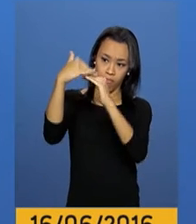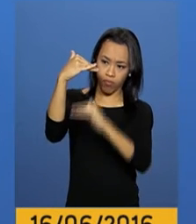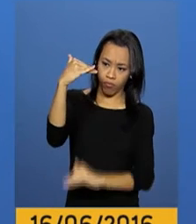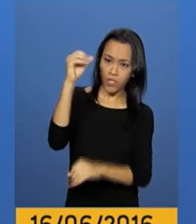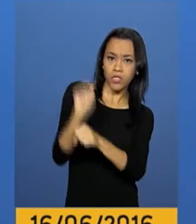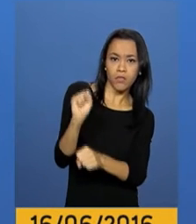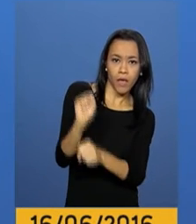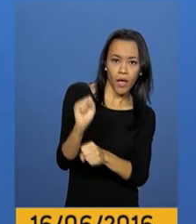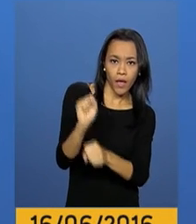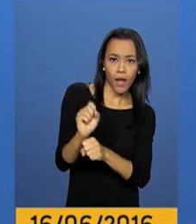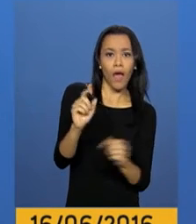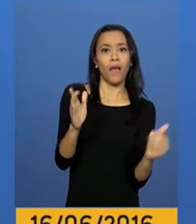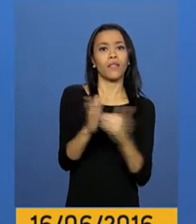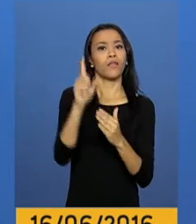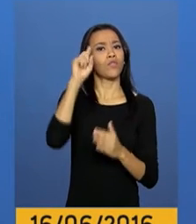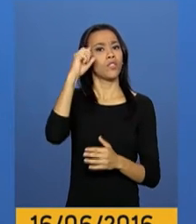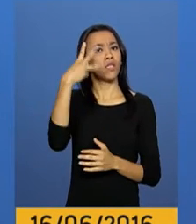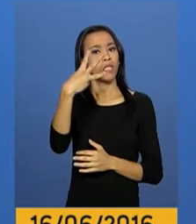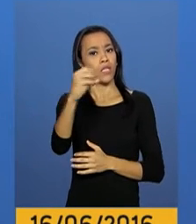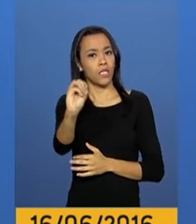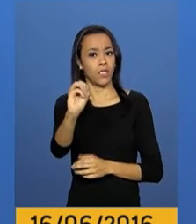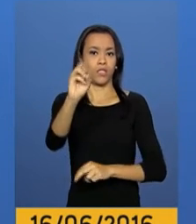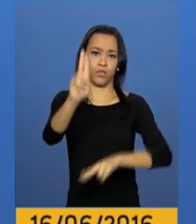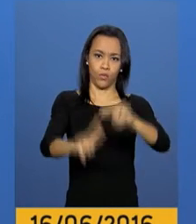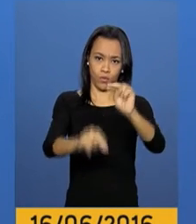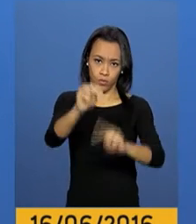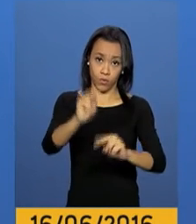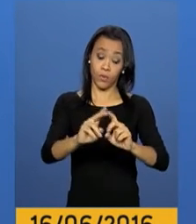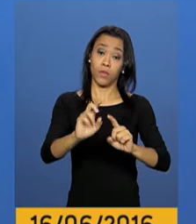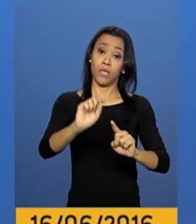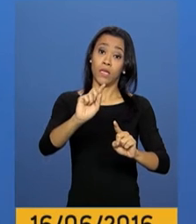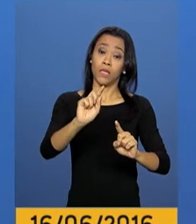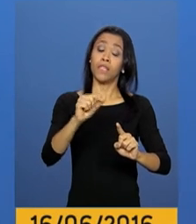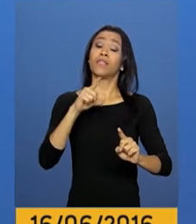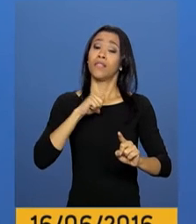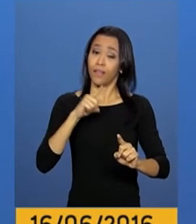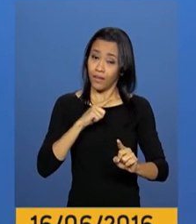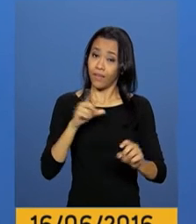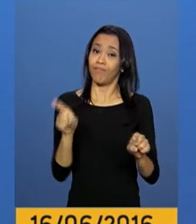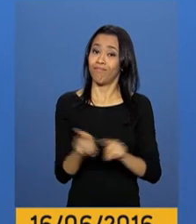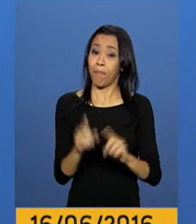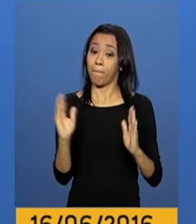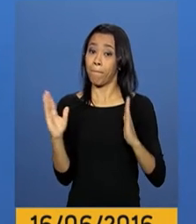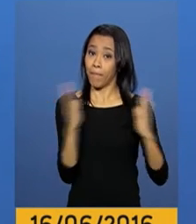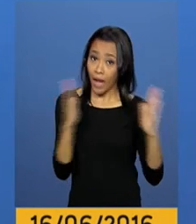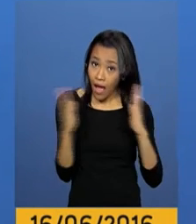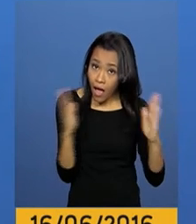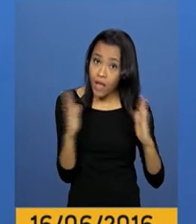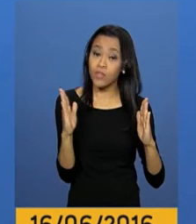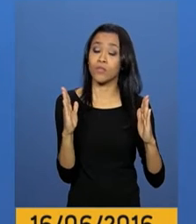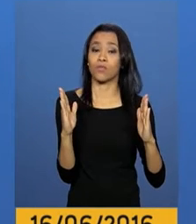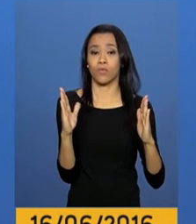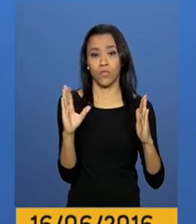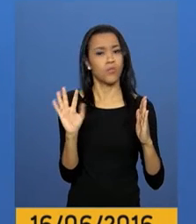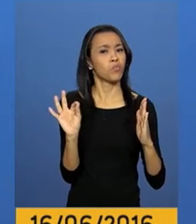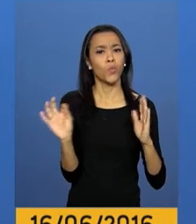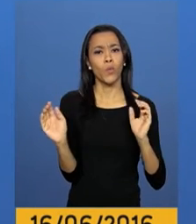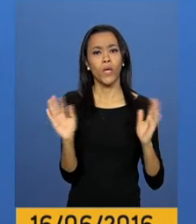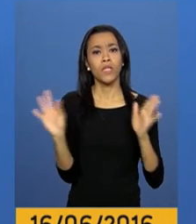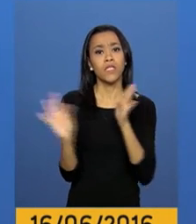e teremos o início de prazo para a conclusão das inscrições junto